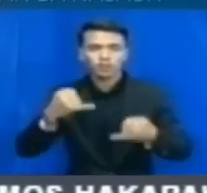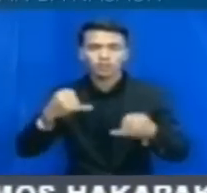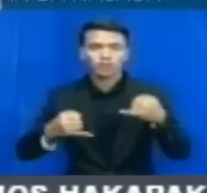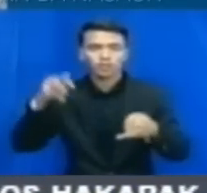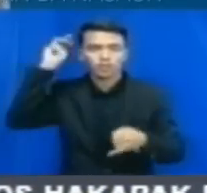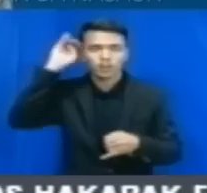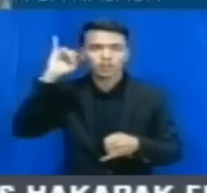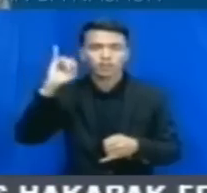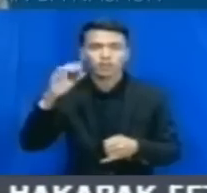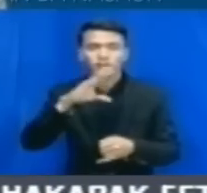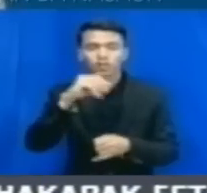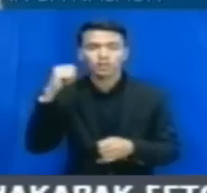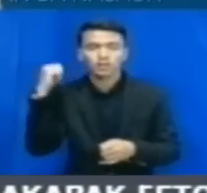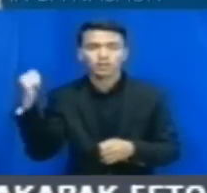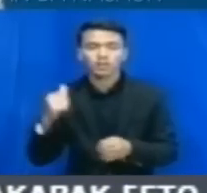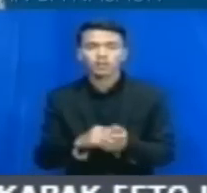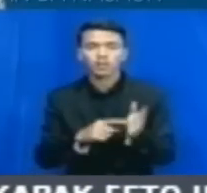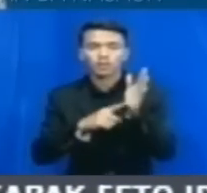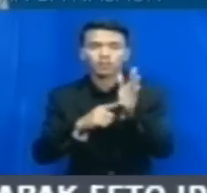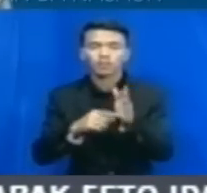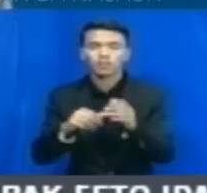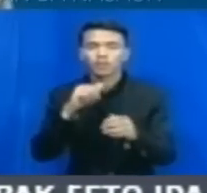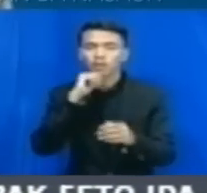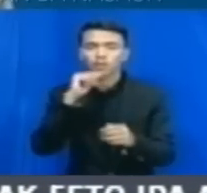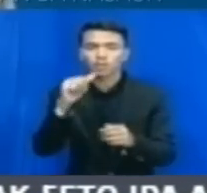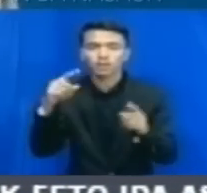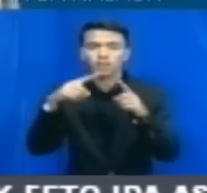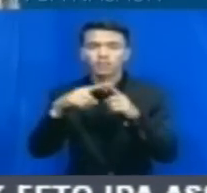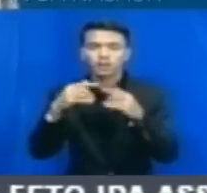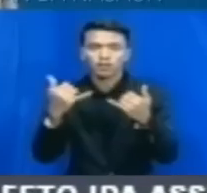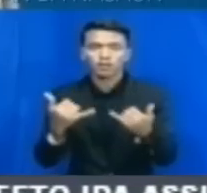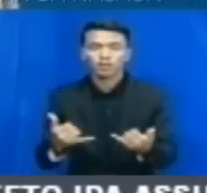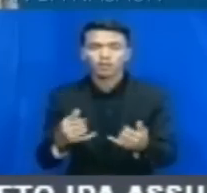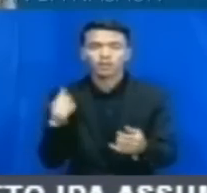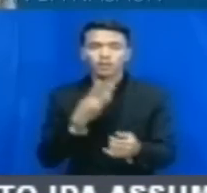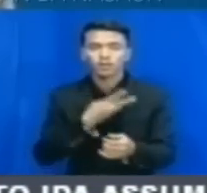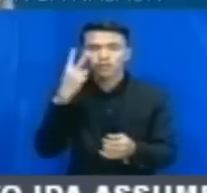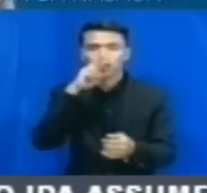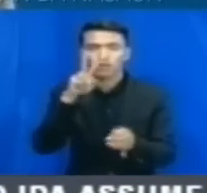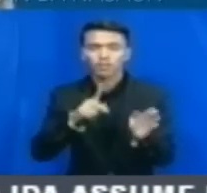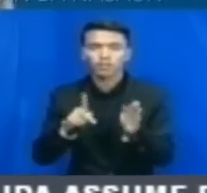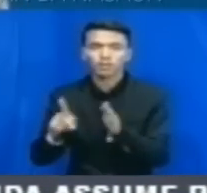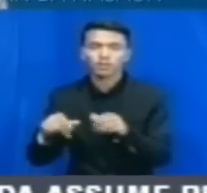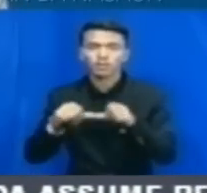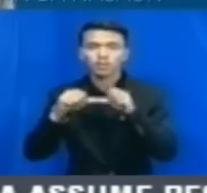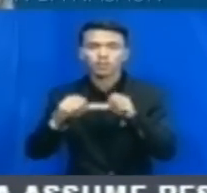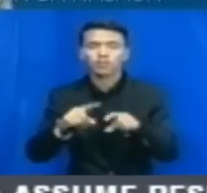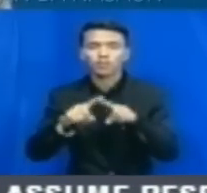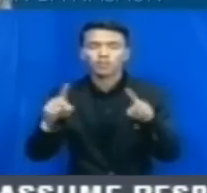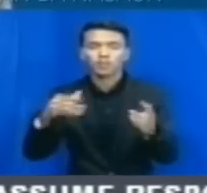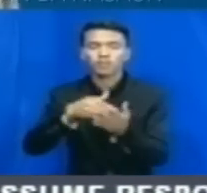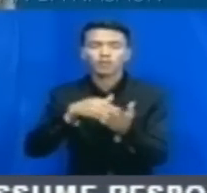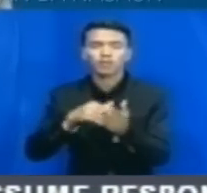interior, no ser selo ekspresa sering insatisfação ba idane agora itare proceso legal lá, no, mas agora ni fraqueza ni